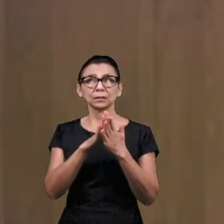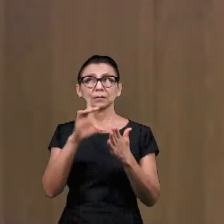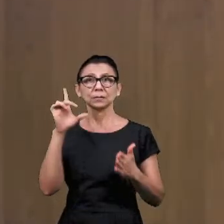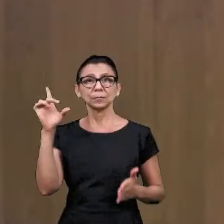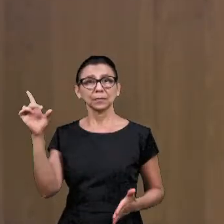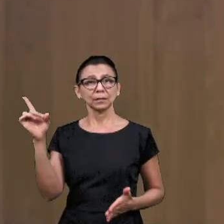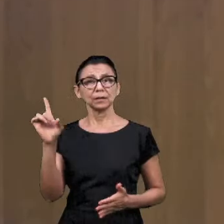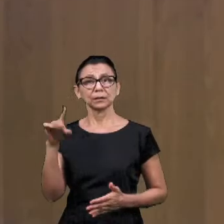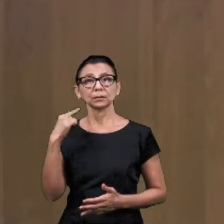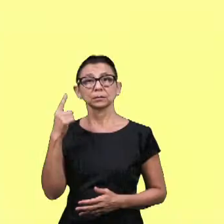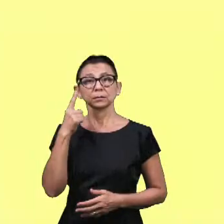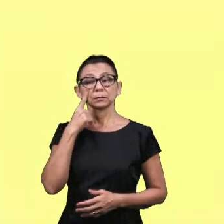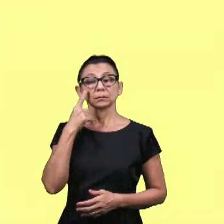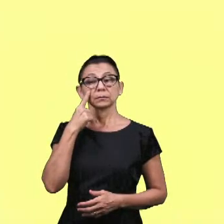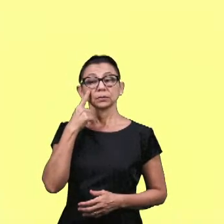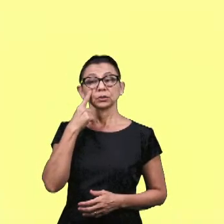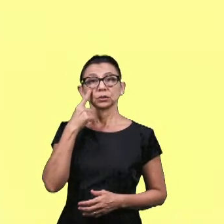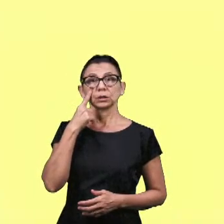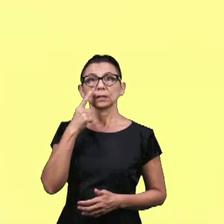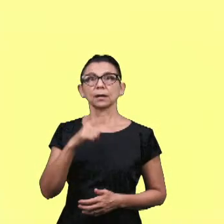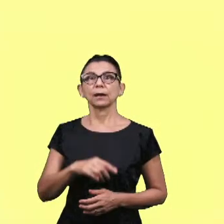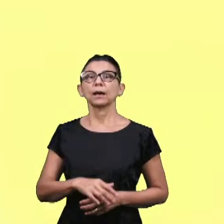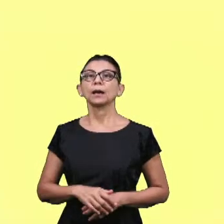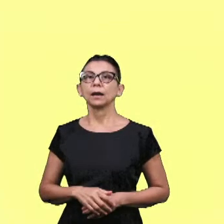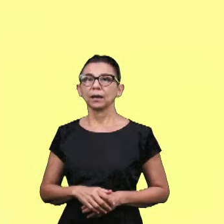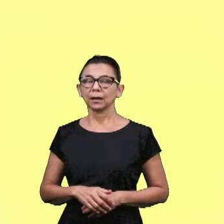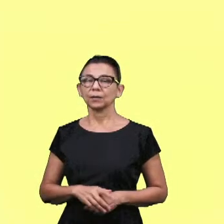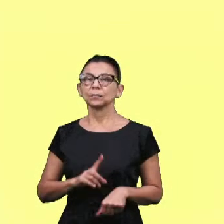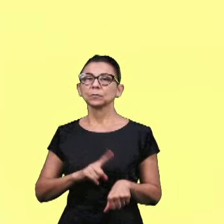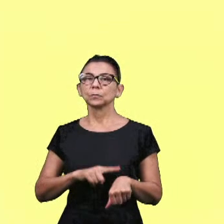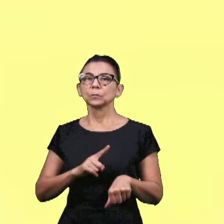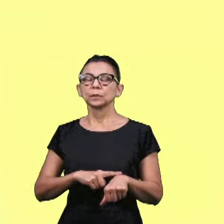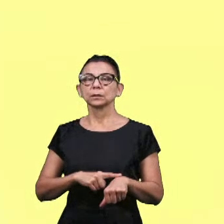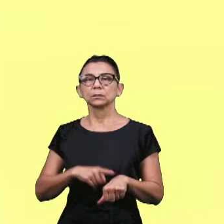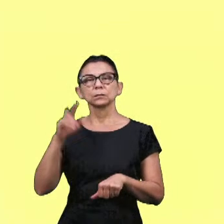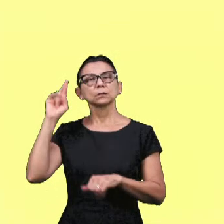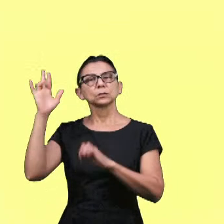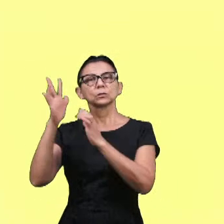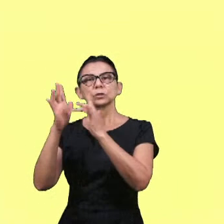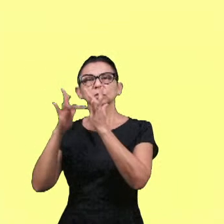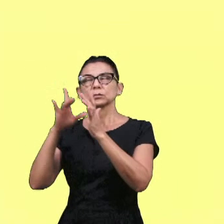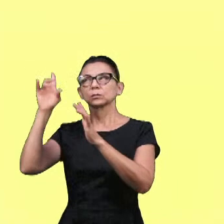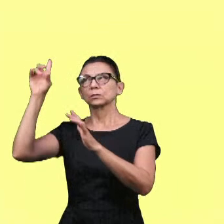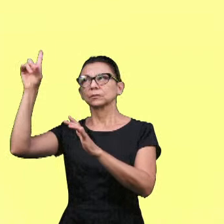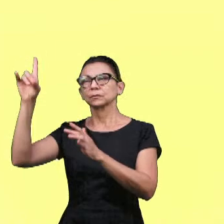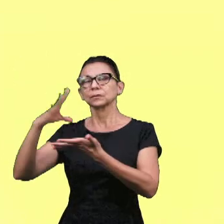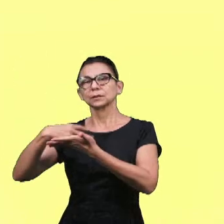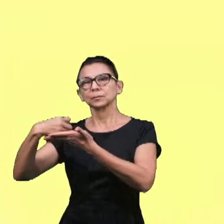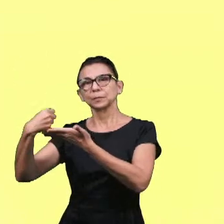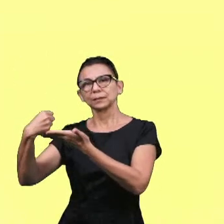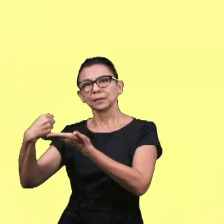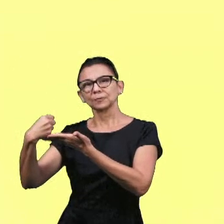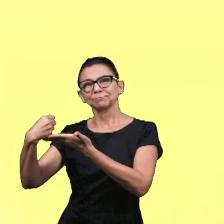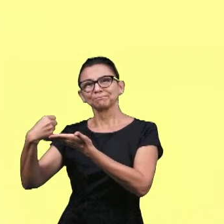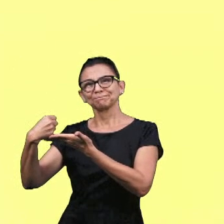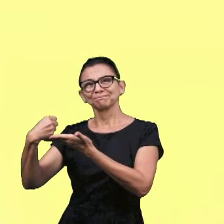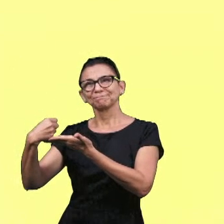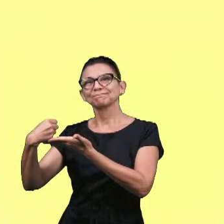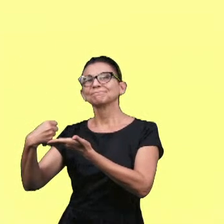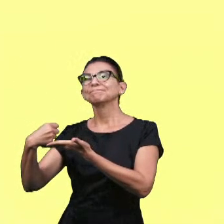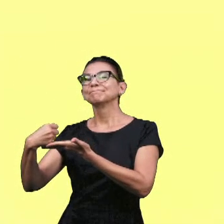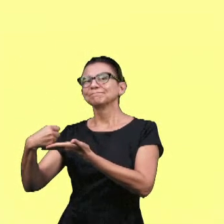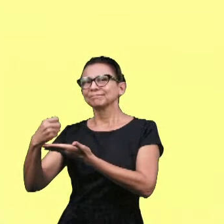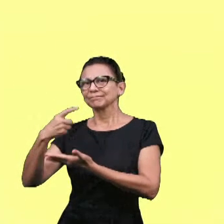estejamos vigilantes para o momento em que o Senhor Jesus vem buscar a sua igreja. Nós queremos